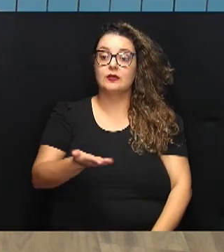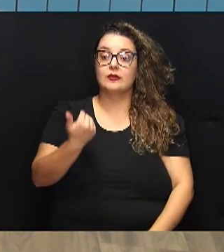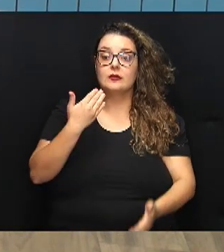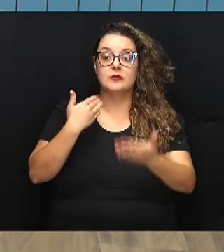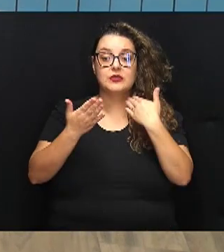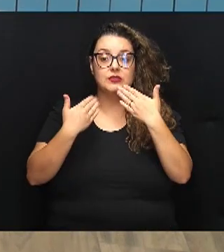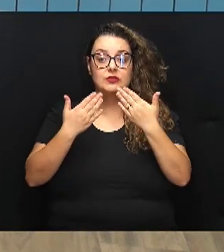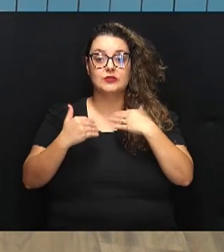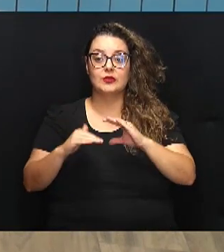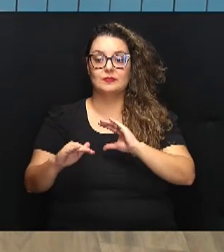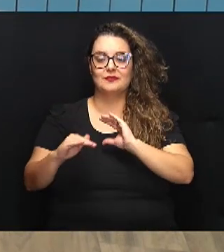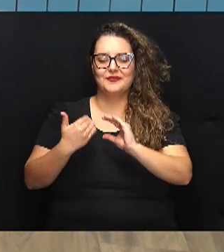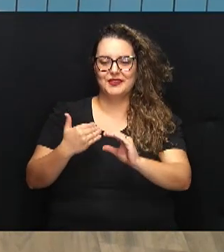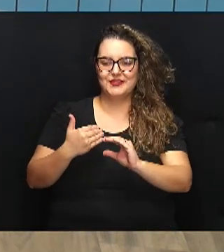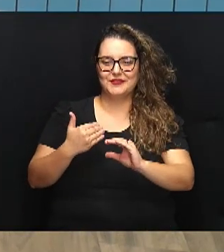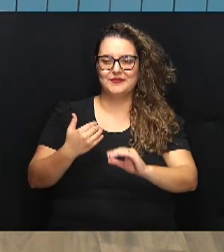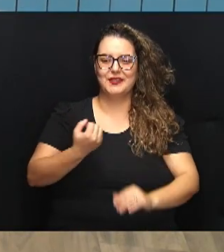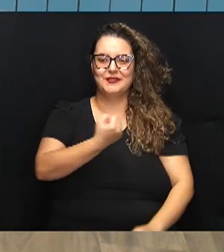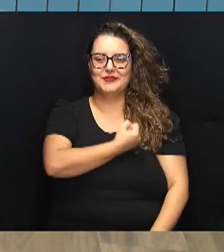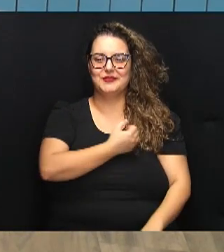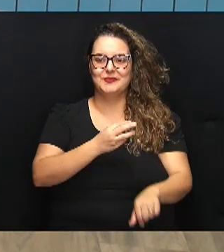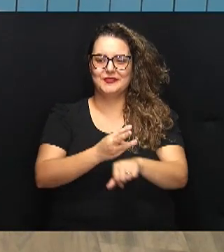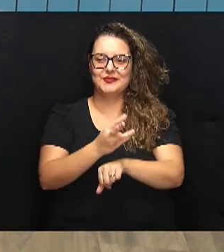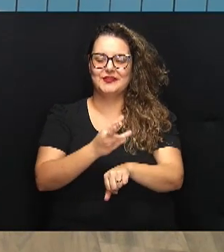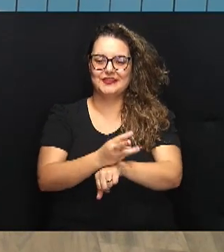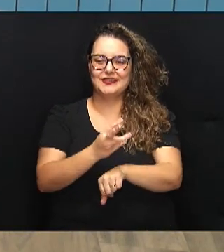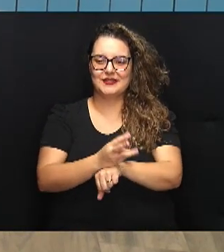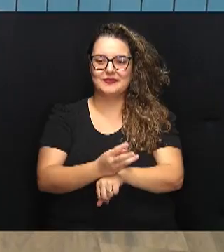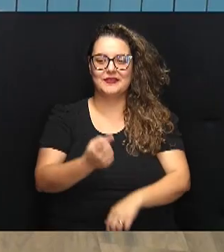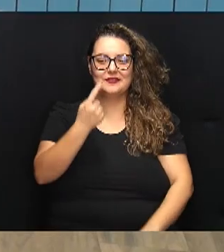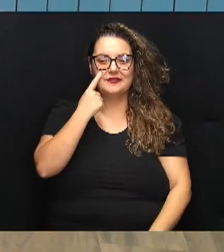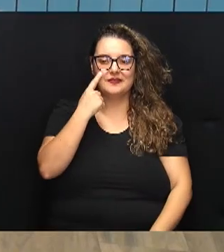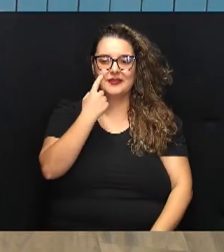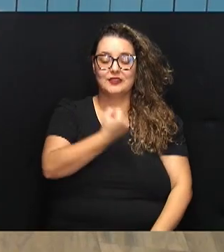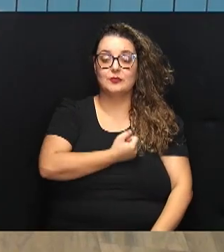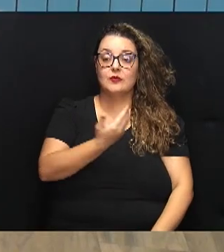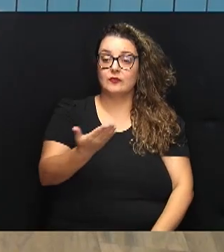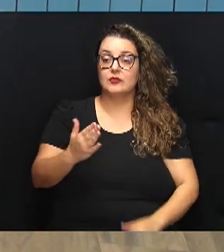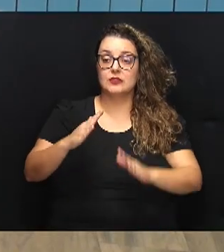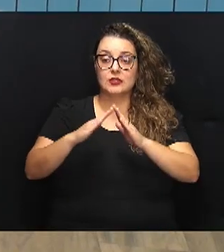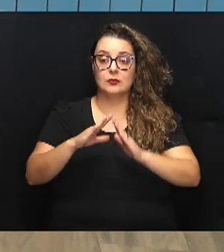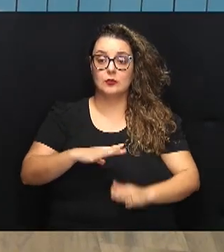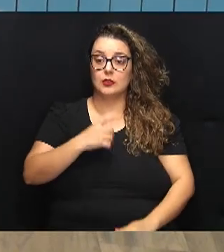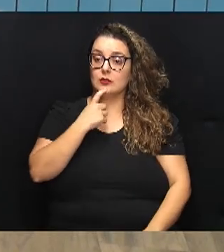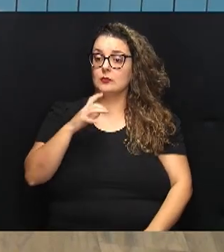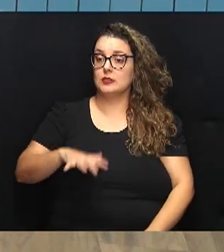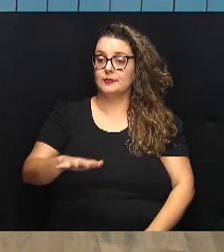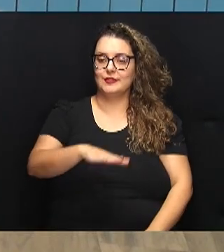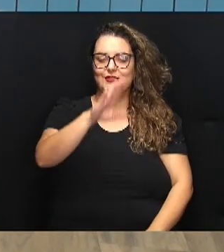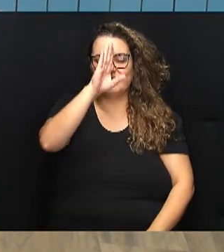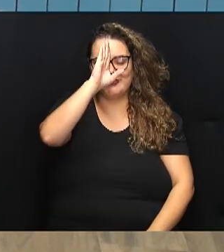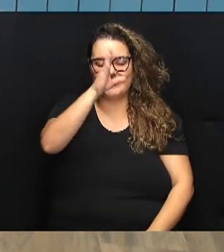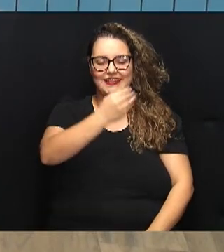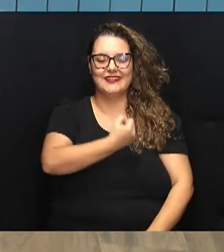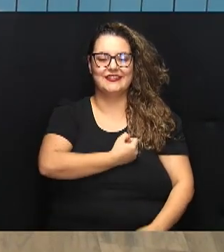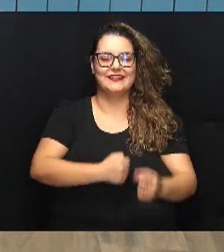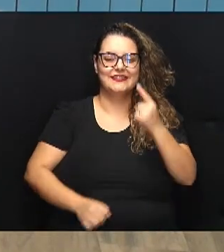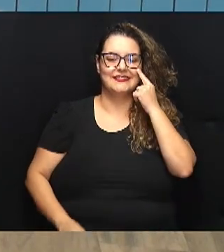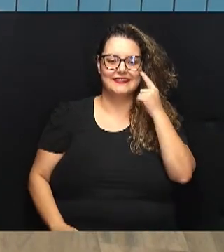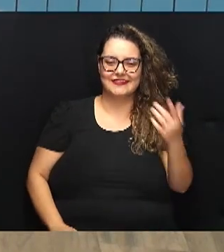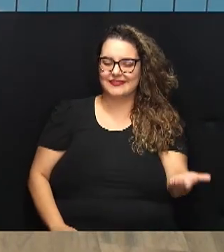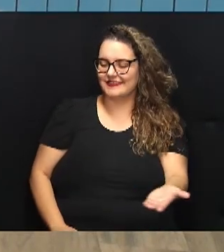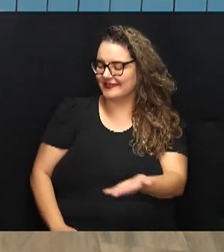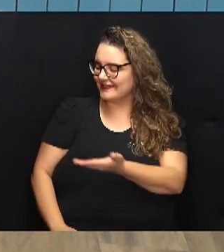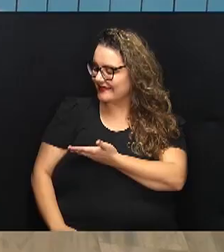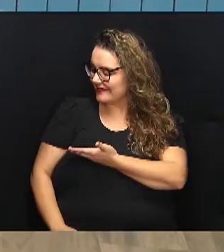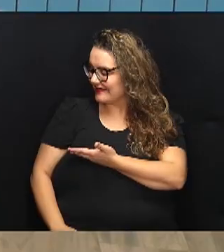conversar. Mande a sua mensagem pelo número do nosso WhatsApp, 19 ao nosso DDD. Para você que é de Campinas e região, pode